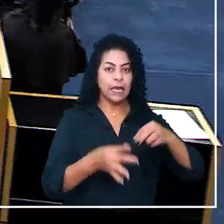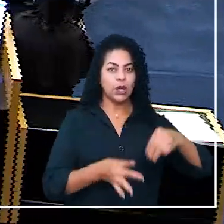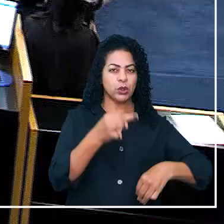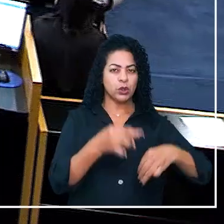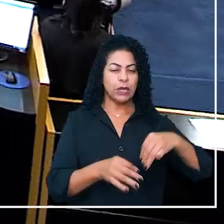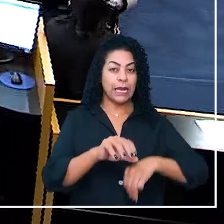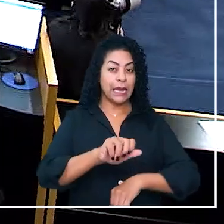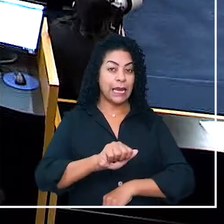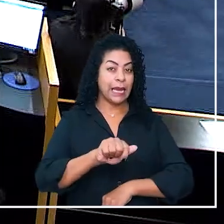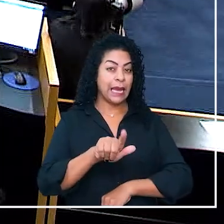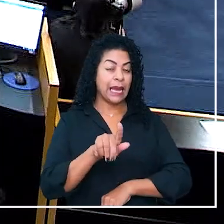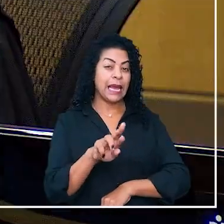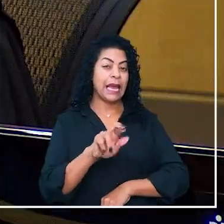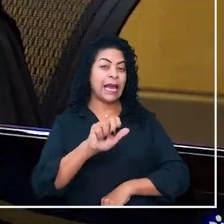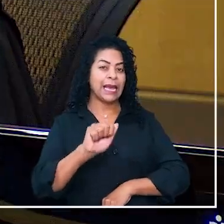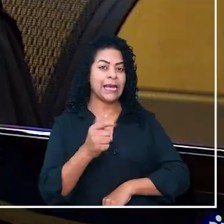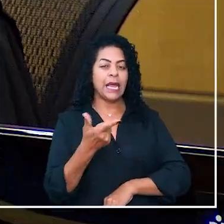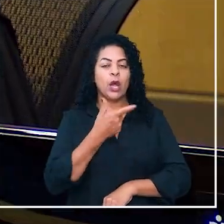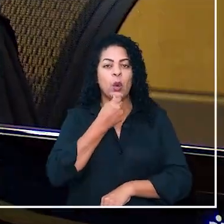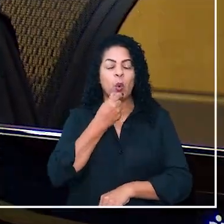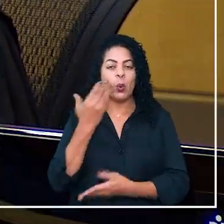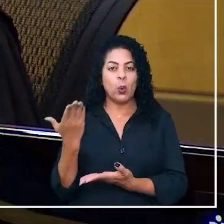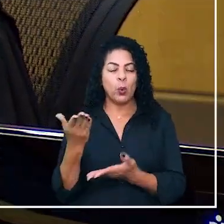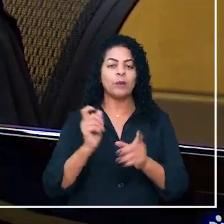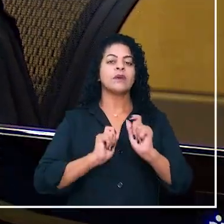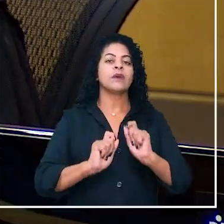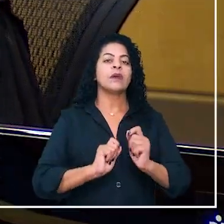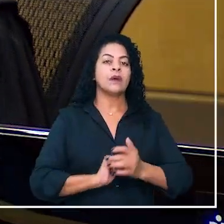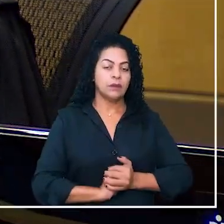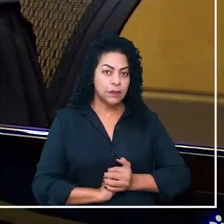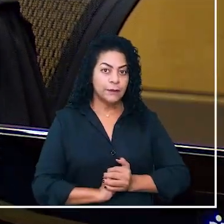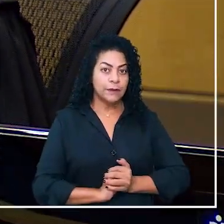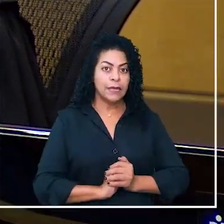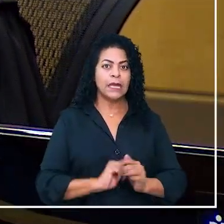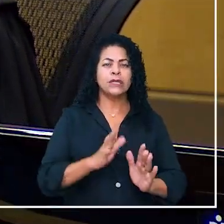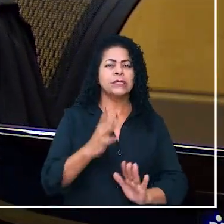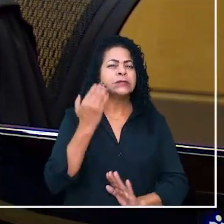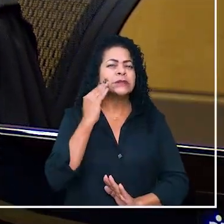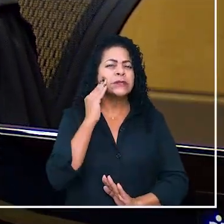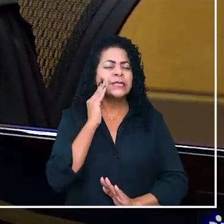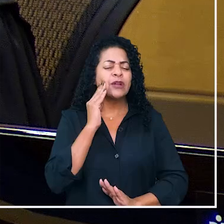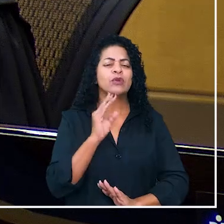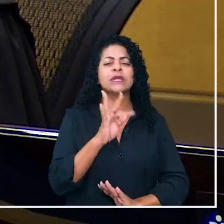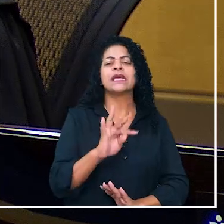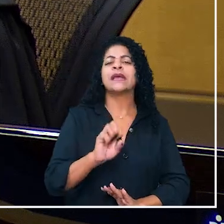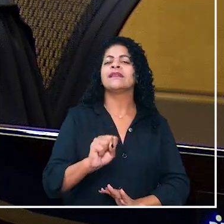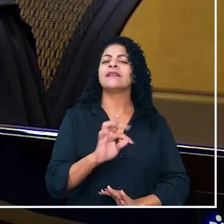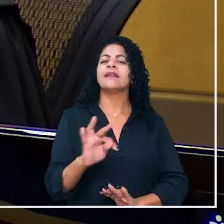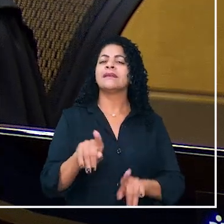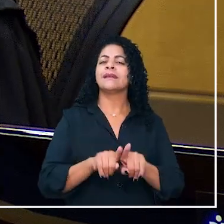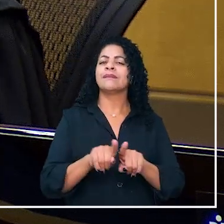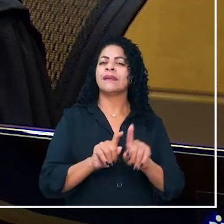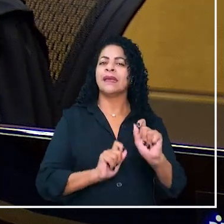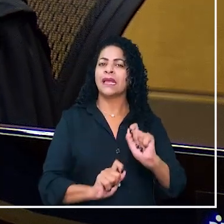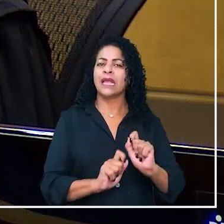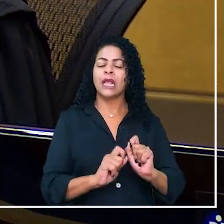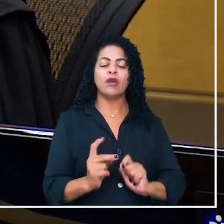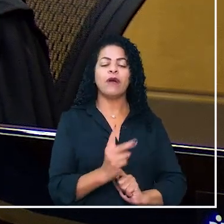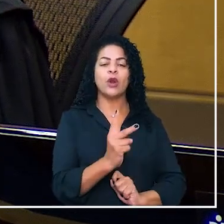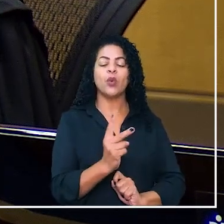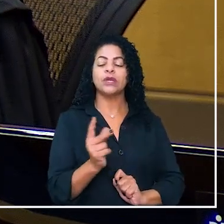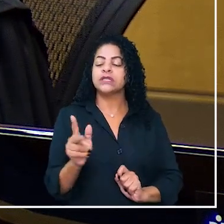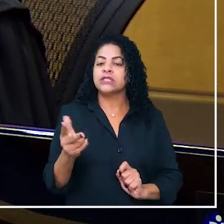ministro Agra Belmonte, relator do caso, o entendimento que predomina no TST é o de que a instituição de